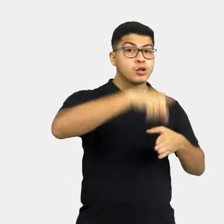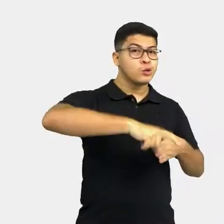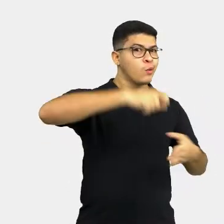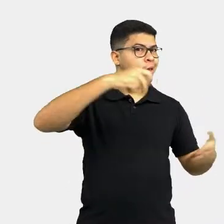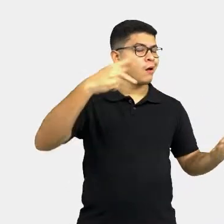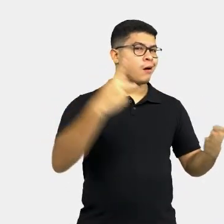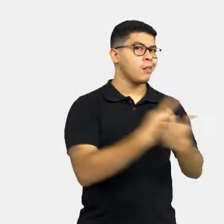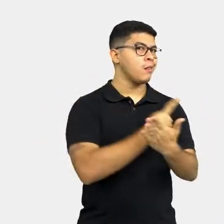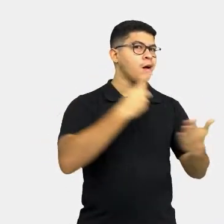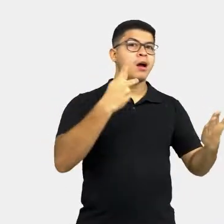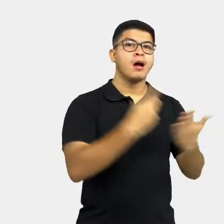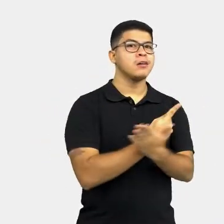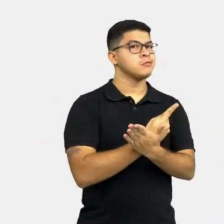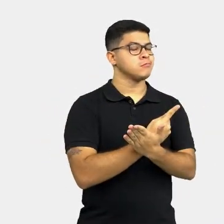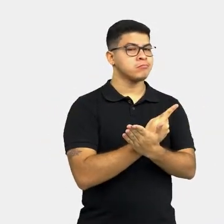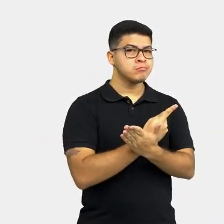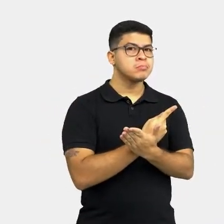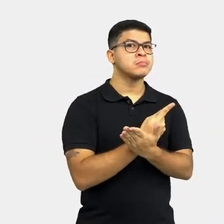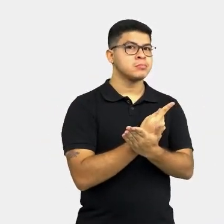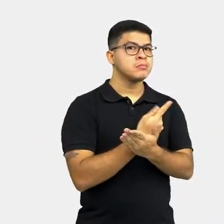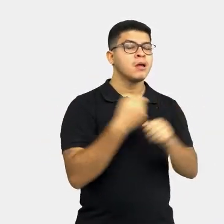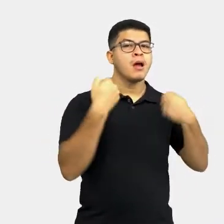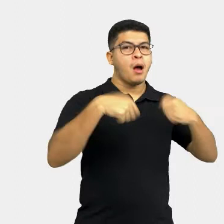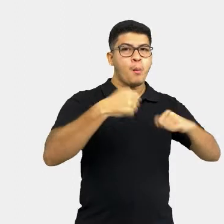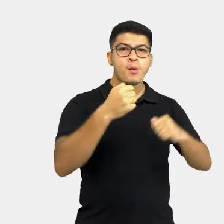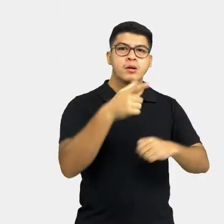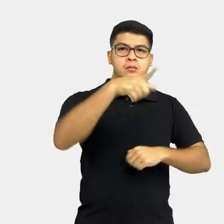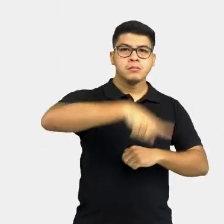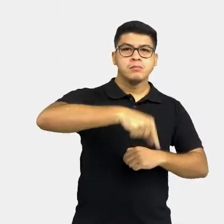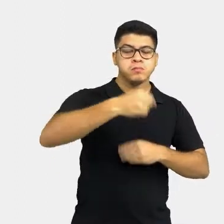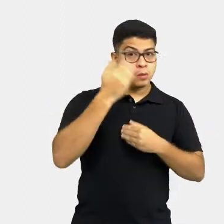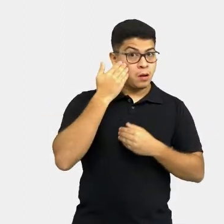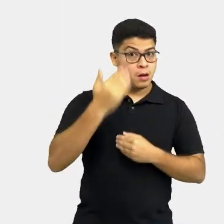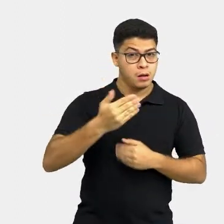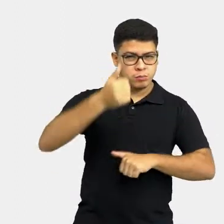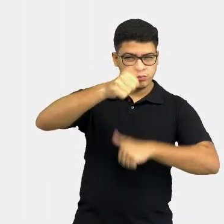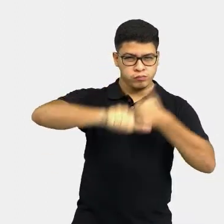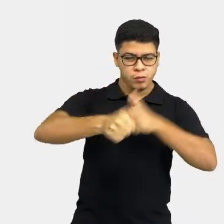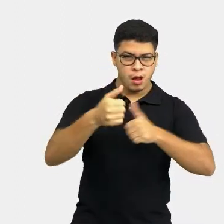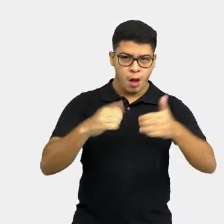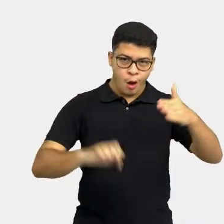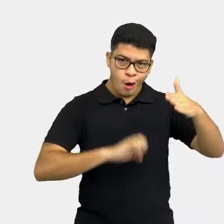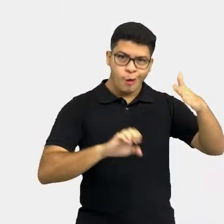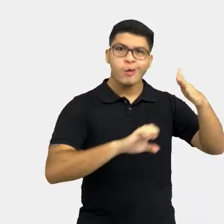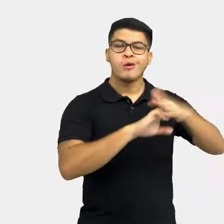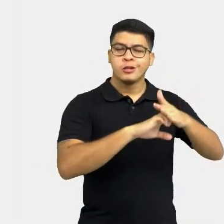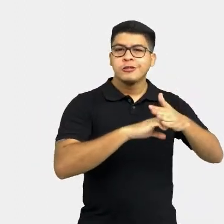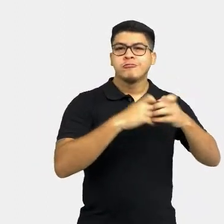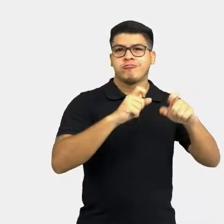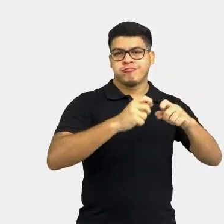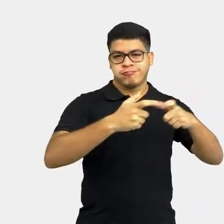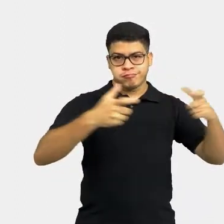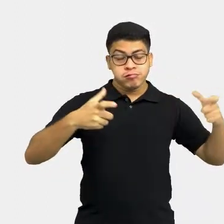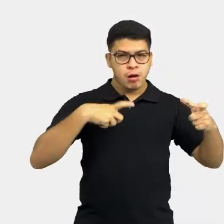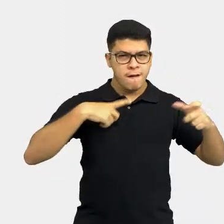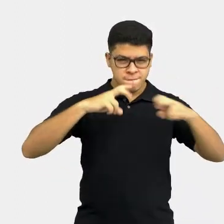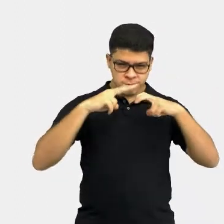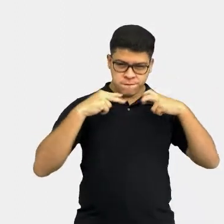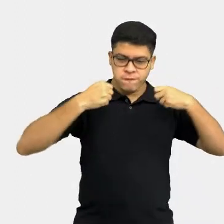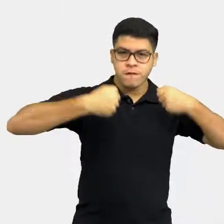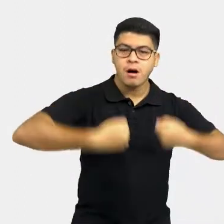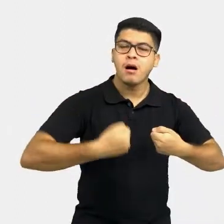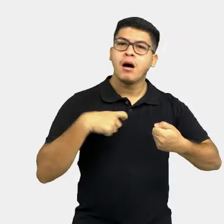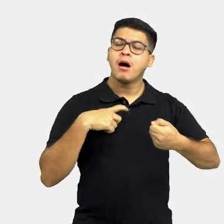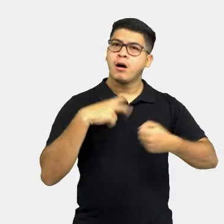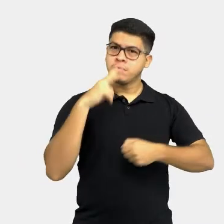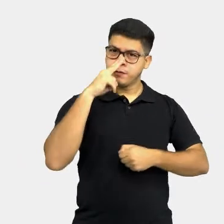não está relacionada com uma característica dessas empresas que se tornaram bastante fortes a partir da fase